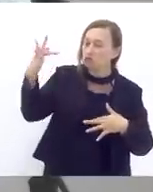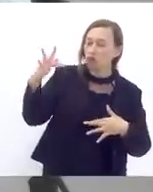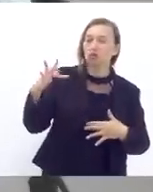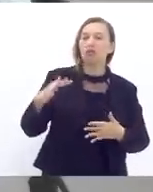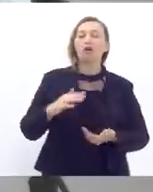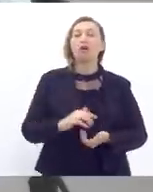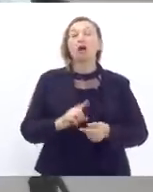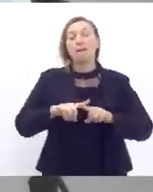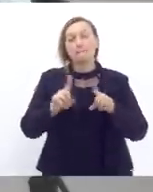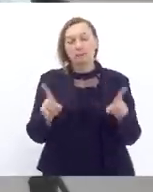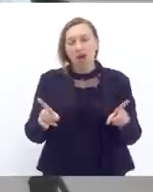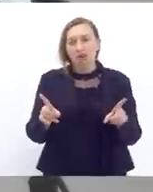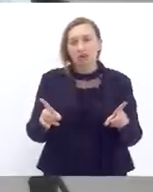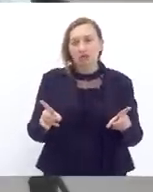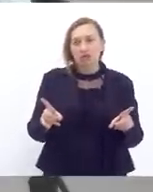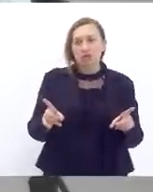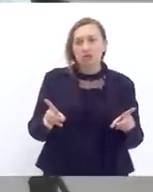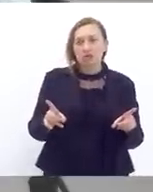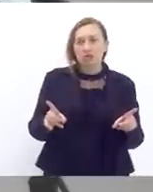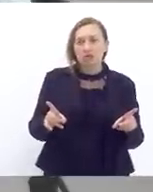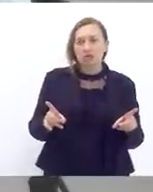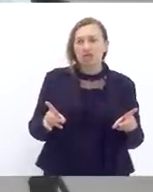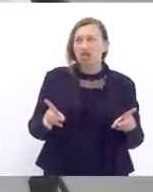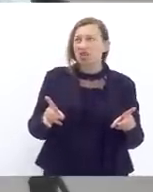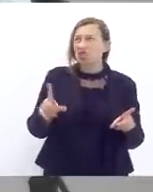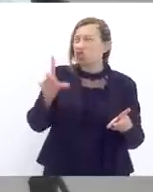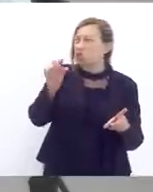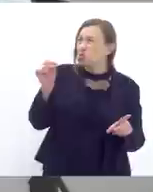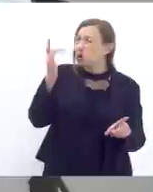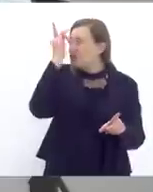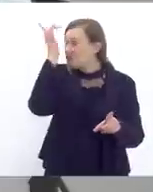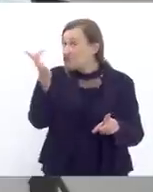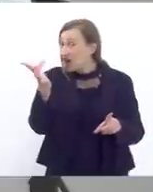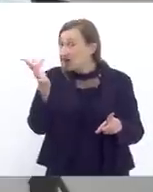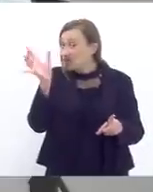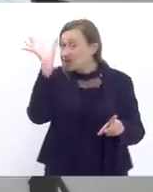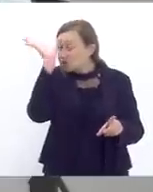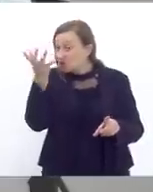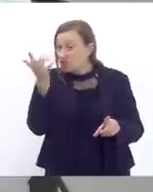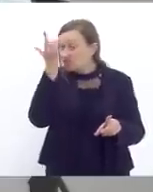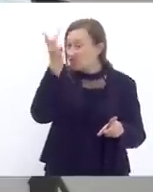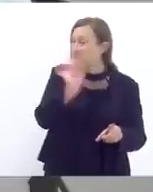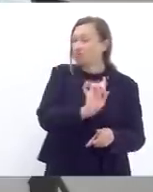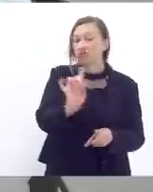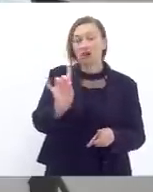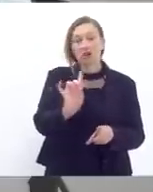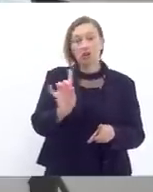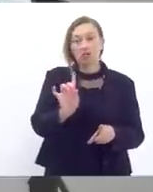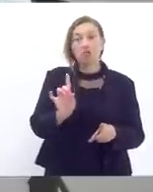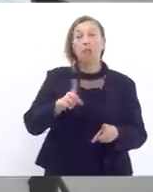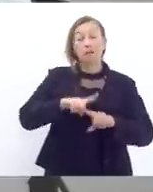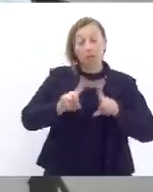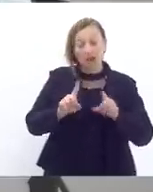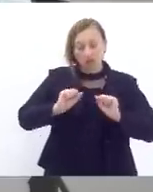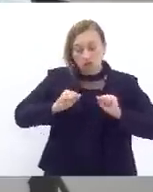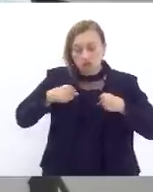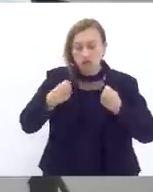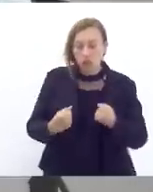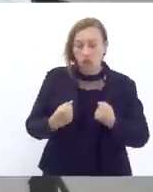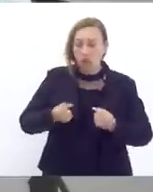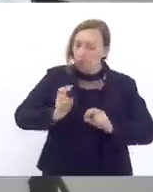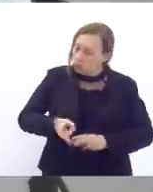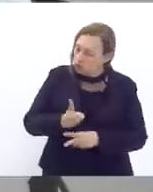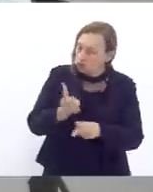mas não são decisões fáceis não são soluções fáceis e a gente vai continuar no empenho